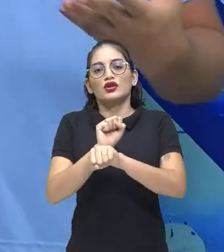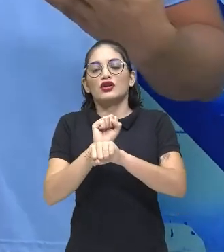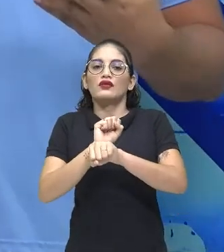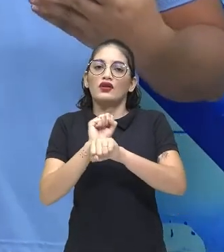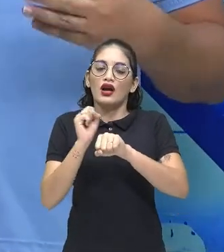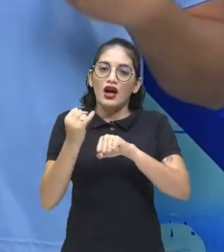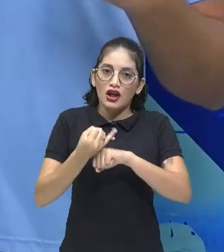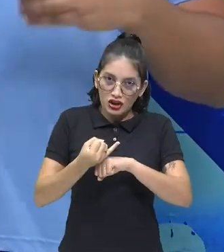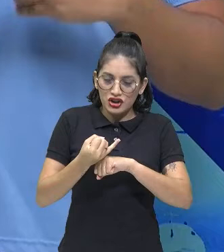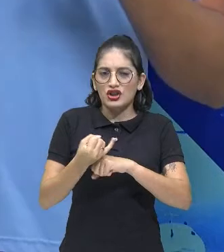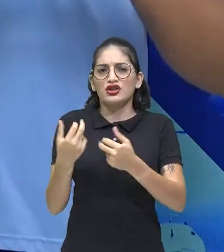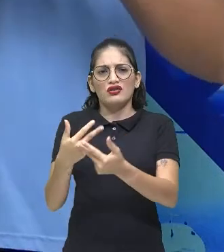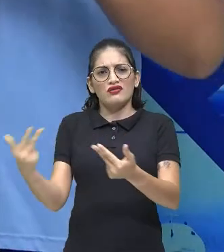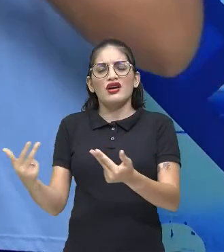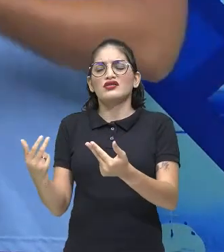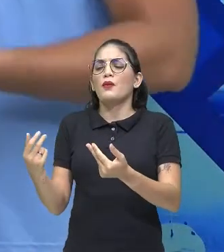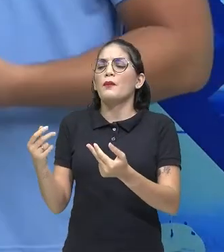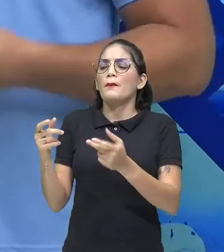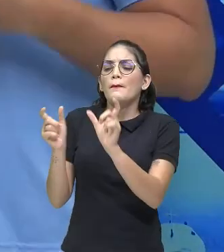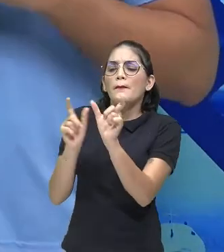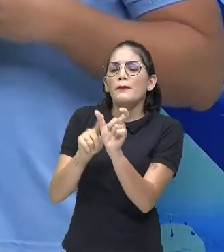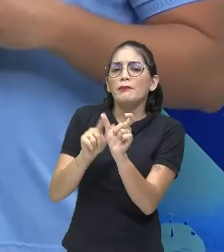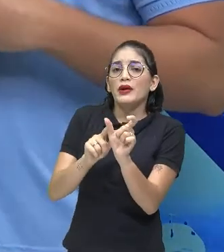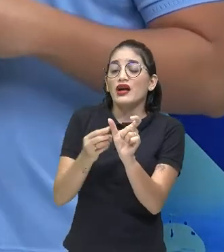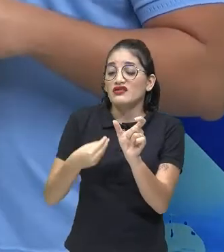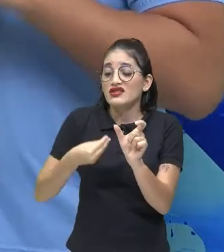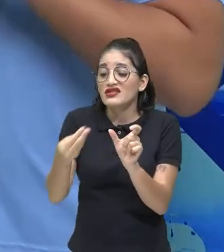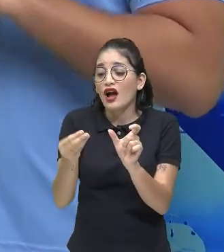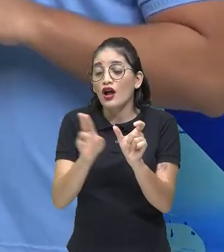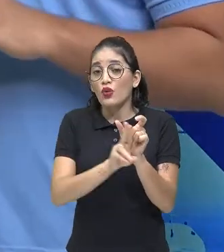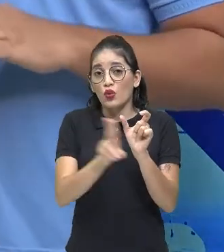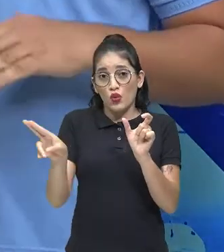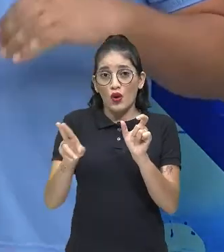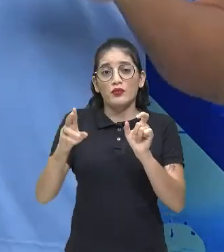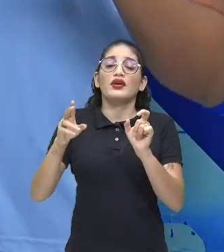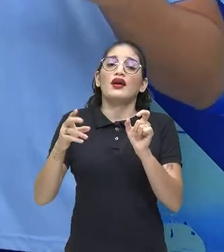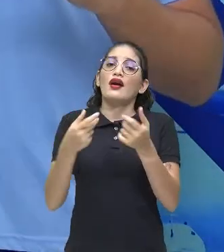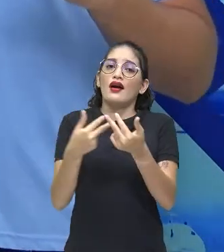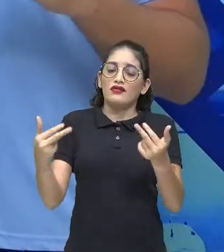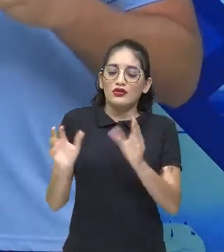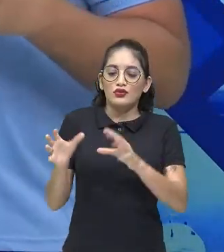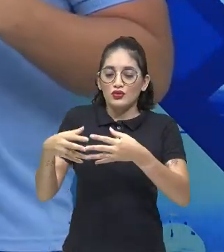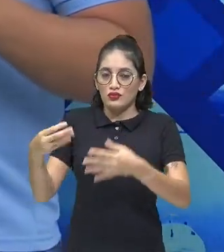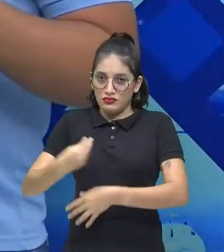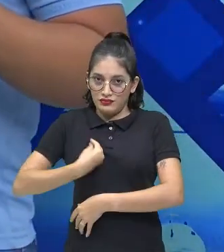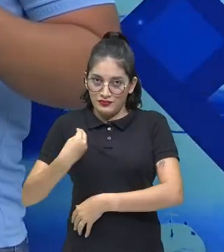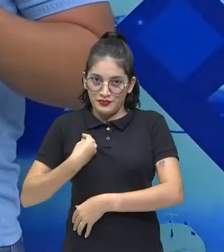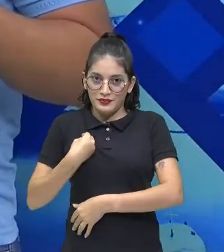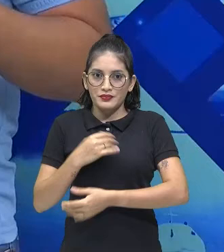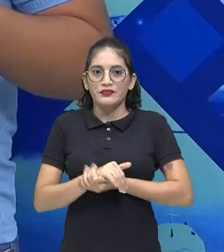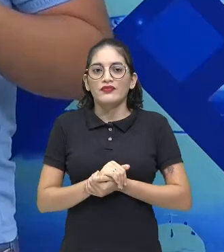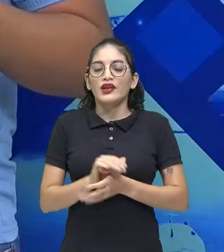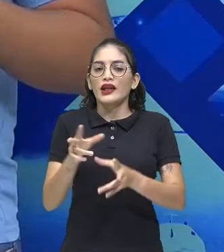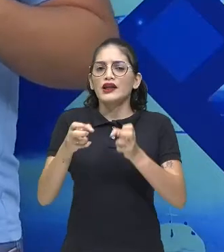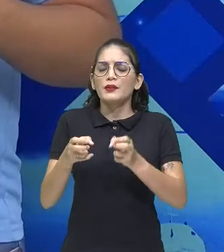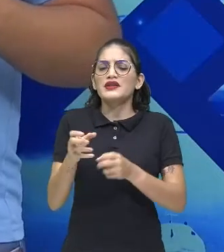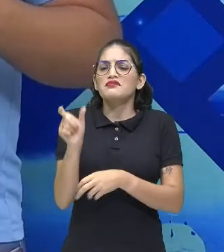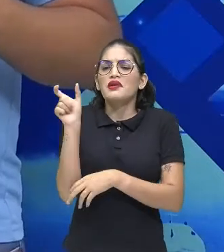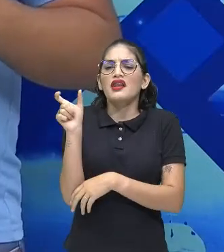são utilizadas com essa função de nomear os seres, ok? Então, perceba que nós vamos ter aqui